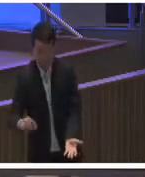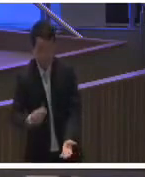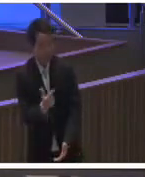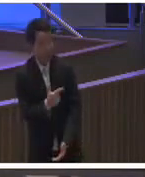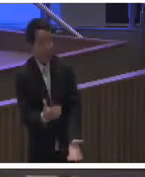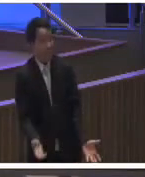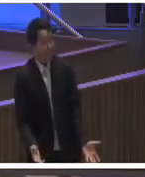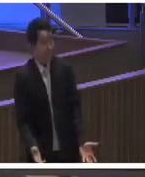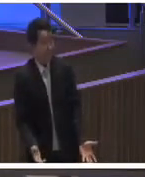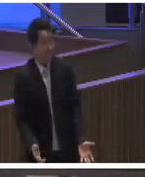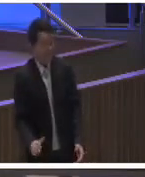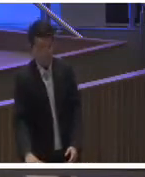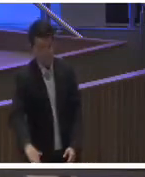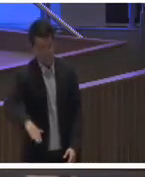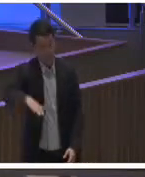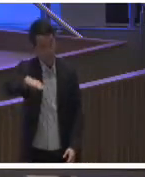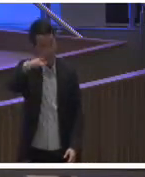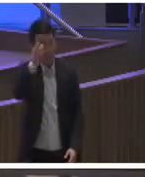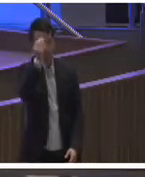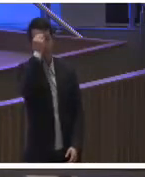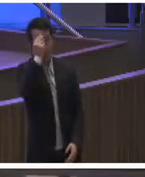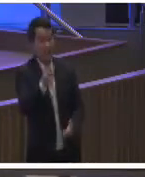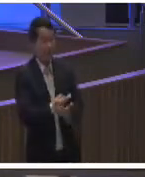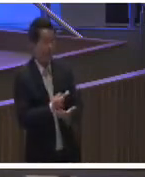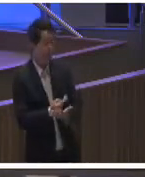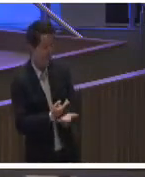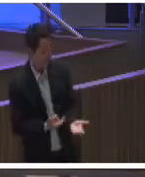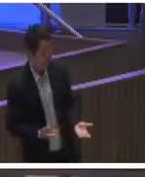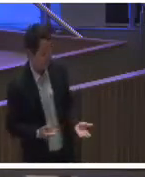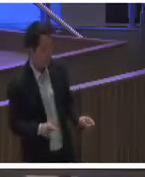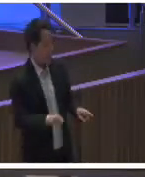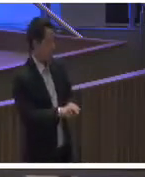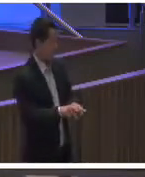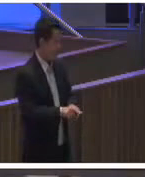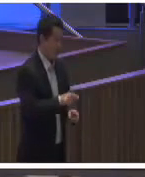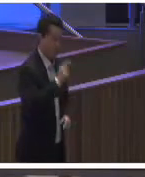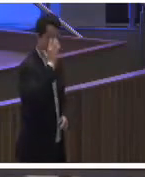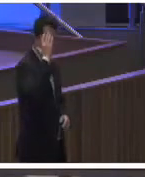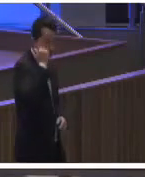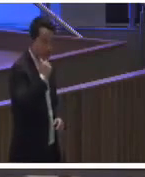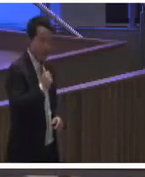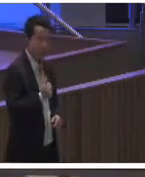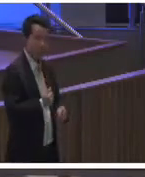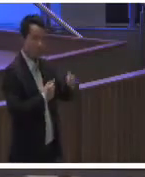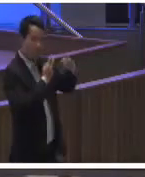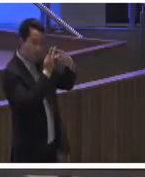a polícia para guardá-lo lá dentro. Aí as facções não o matam lá dentro.